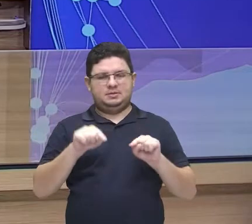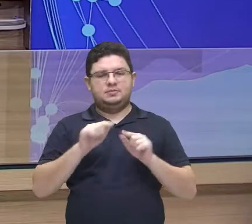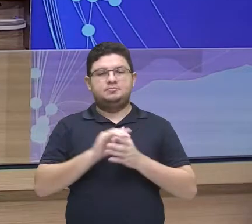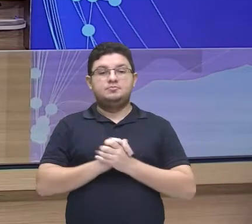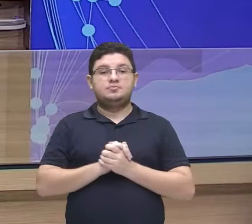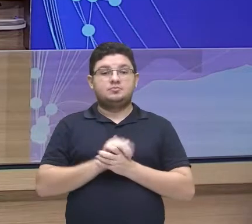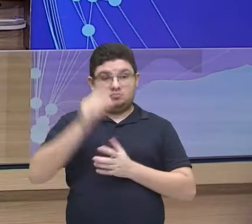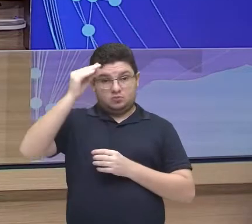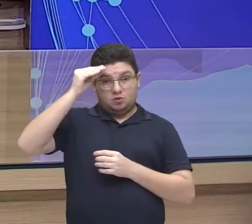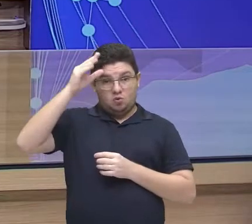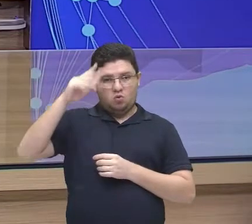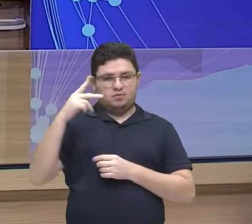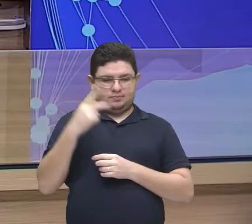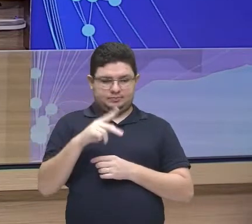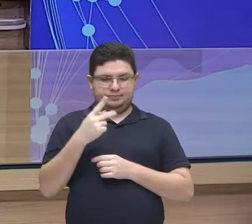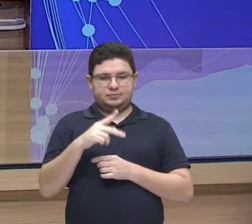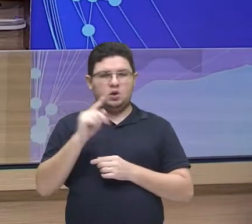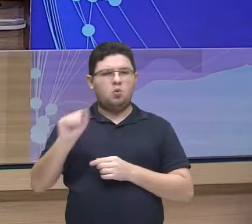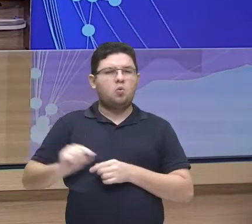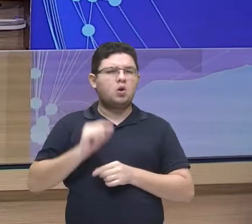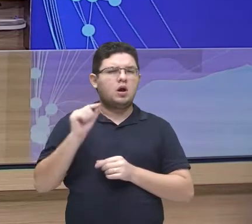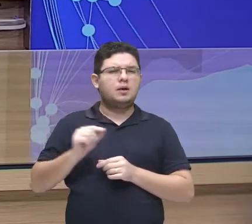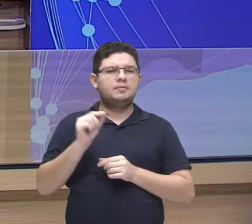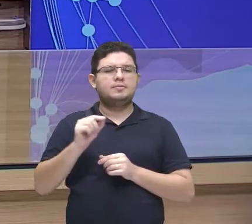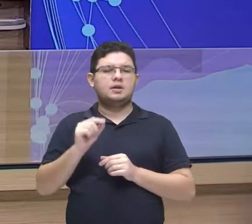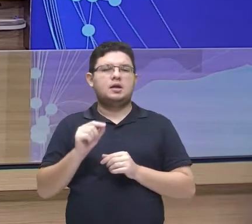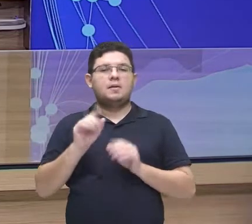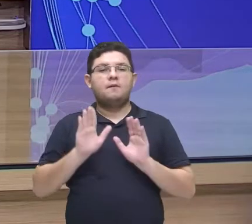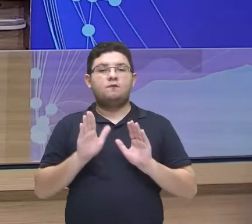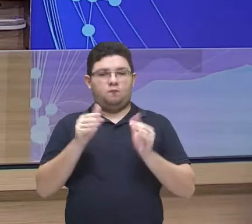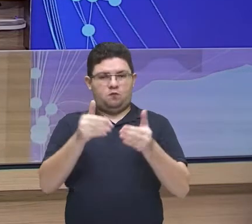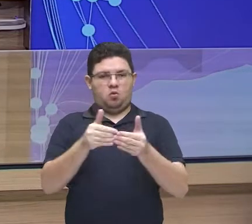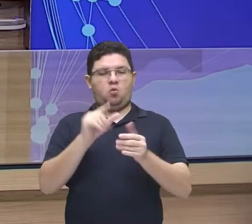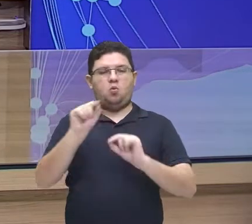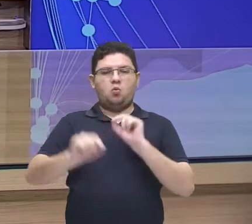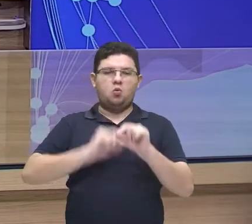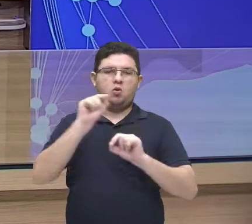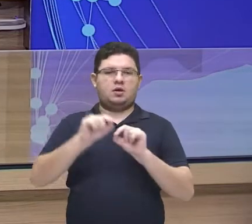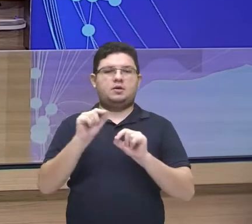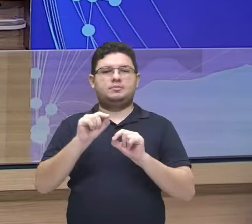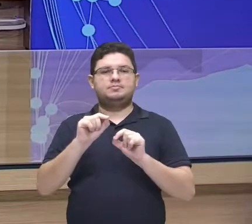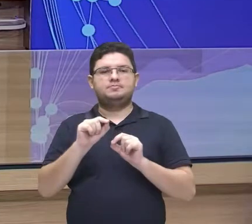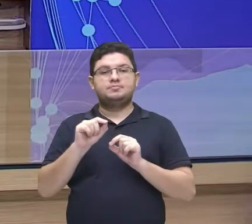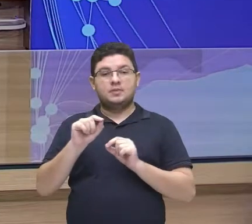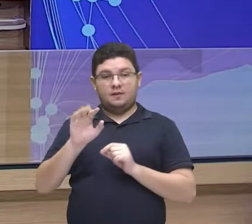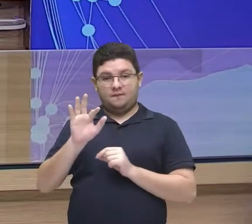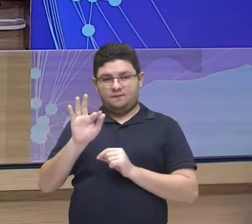que ser voltado para as questões fisiológicas. Como eu falei,